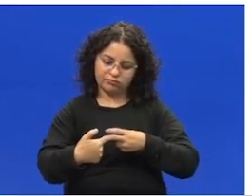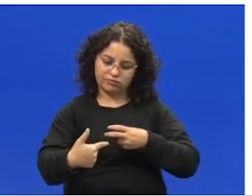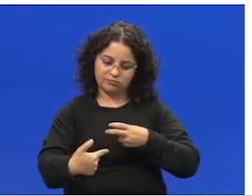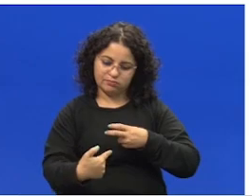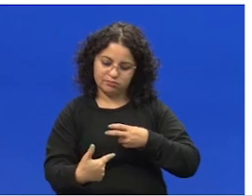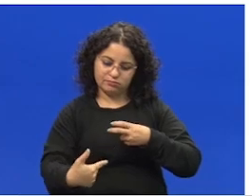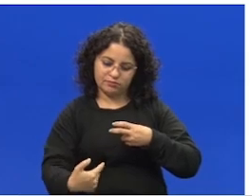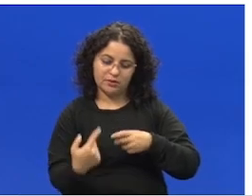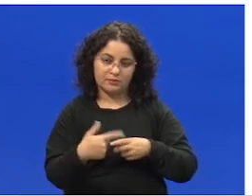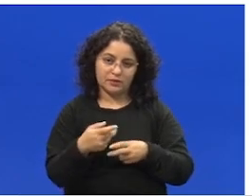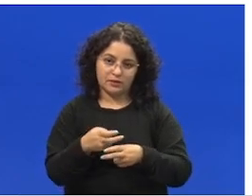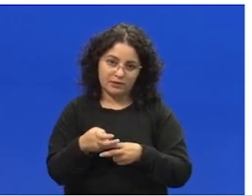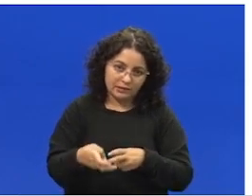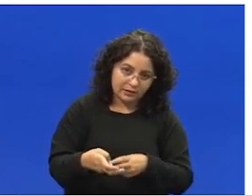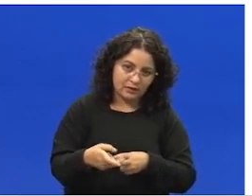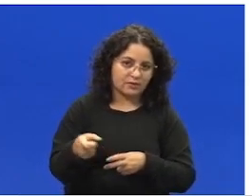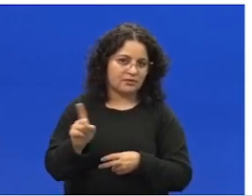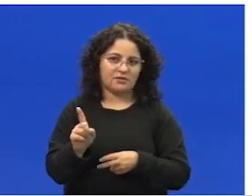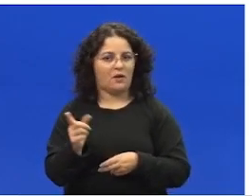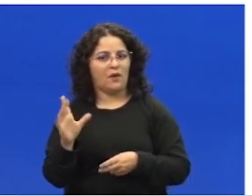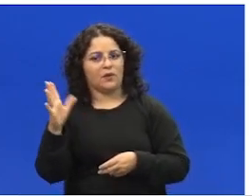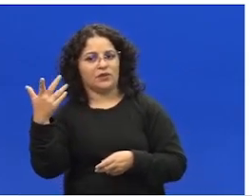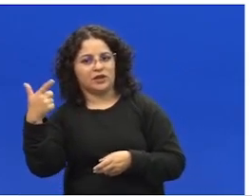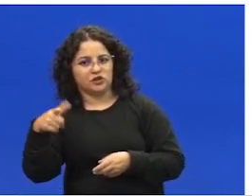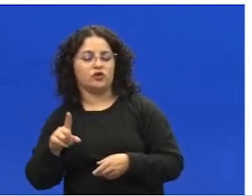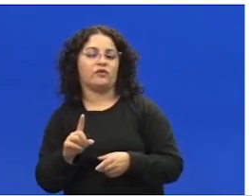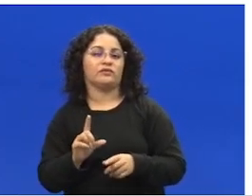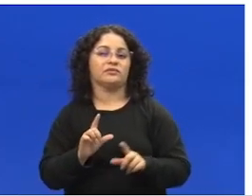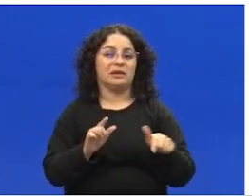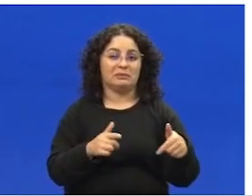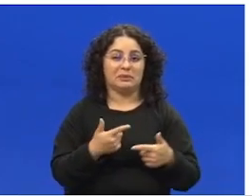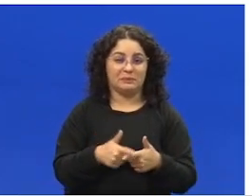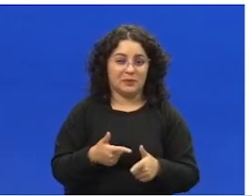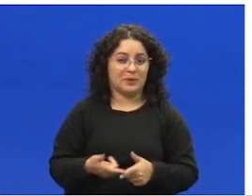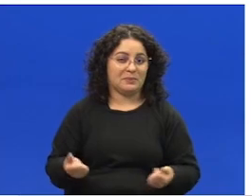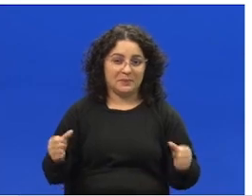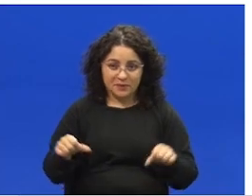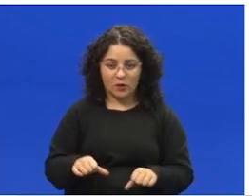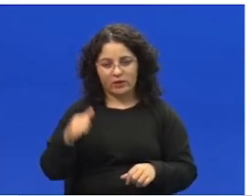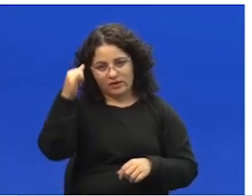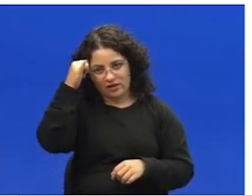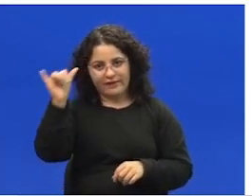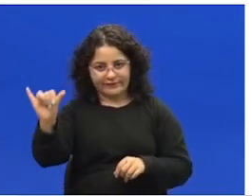esse escorregamento ele não evolua, gerando novos problemas nervosos. Então,